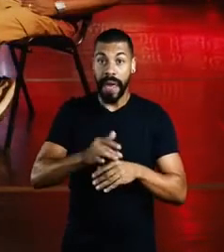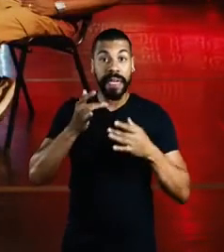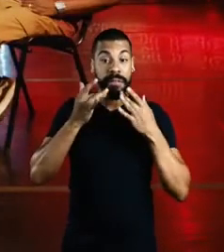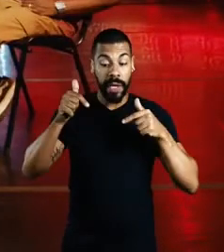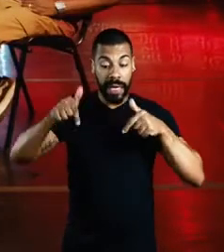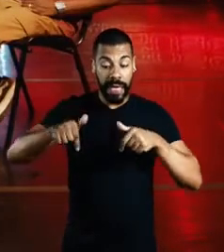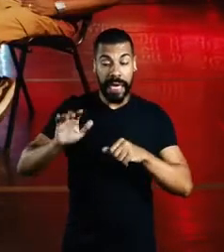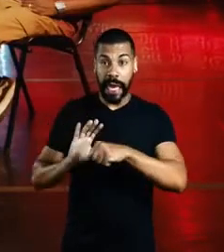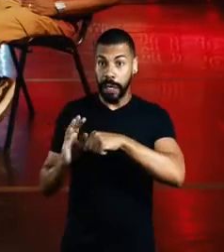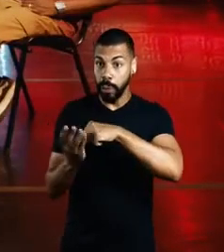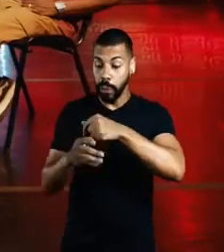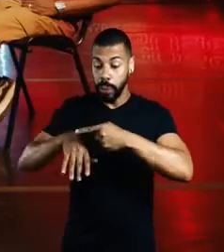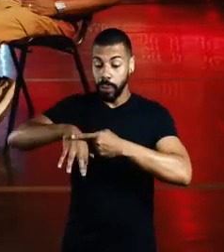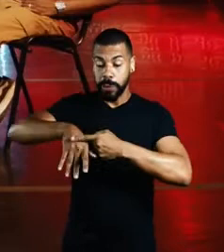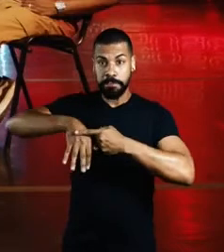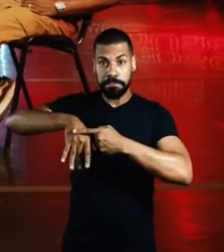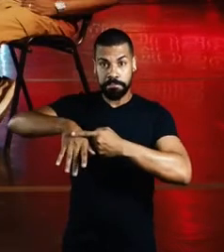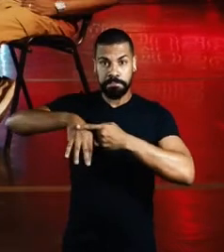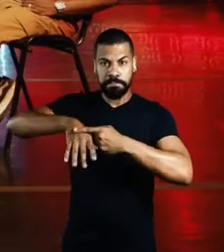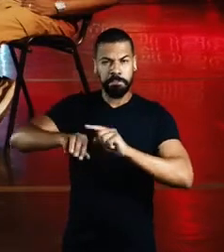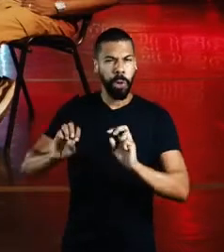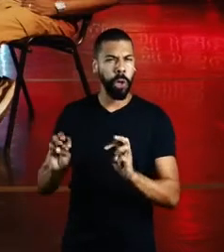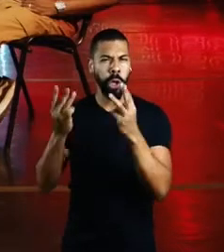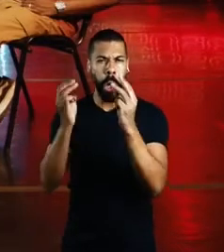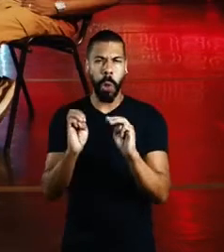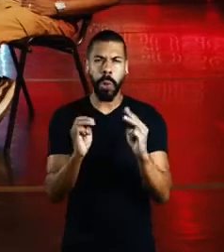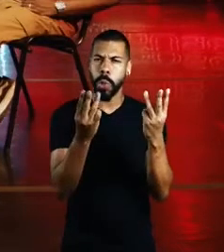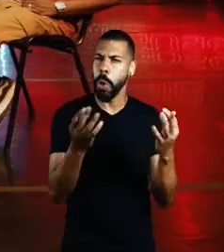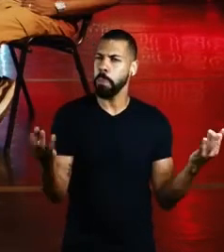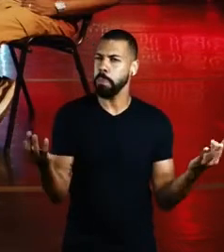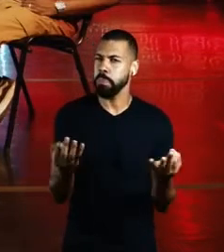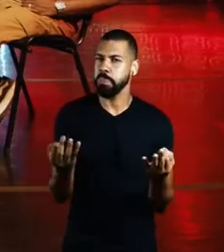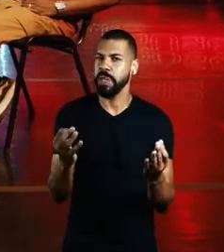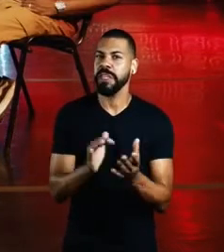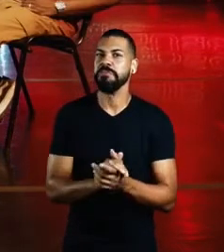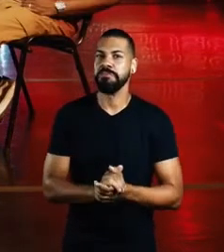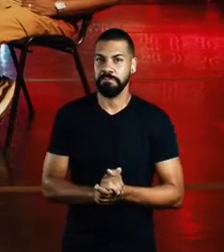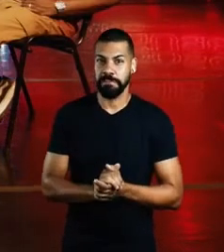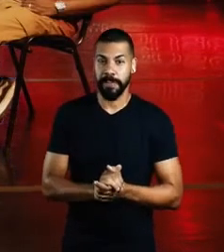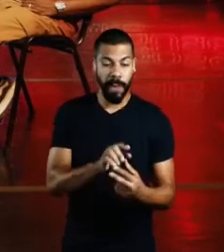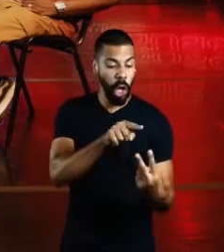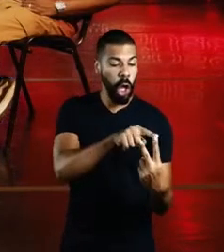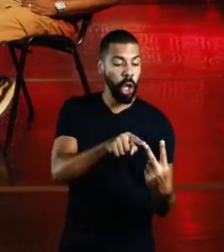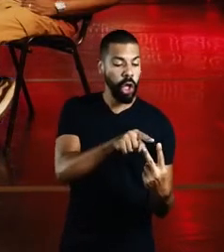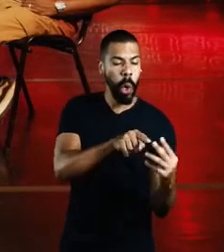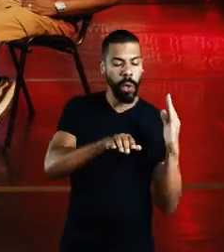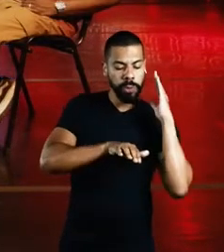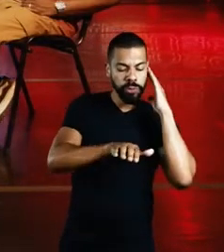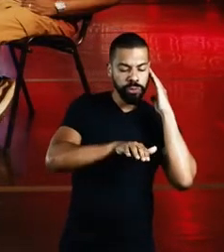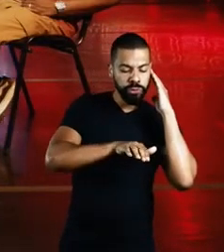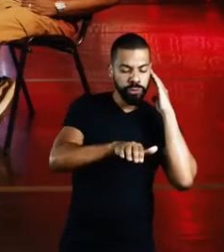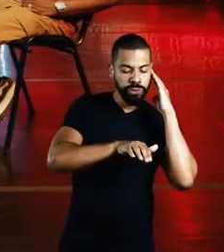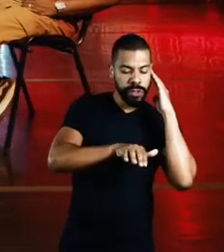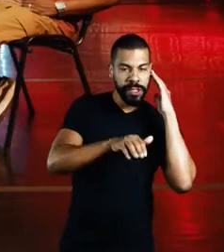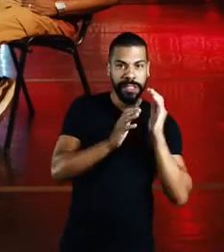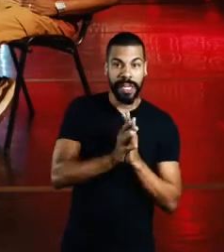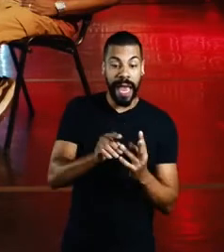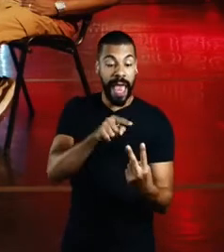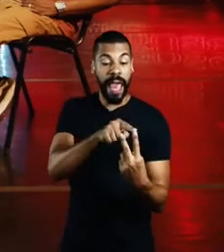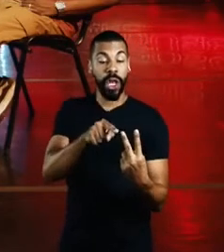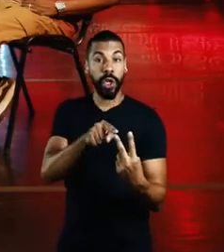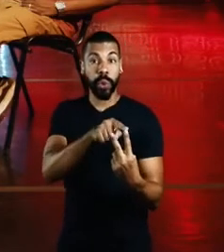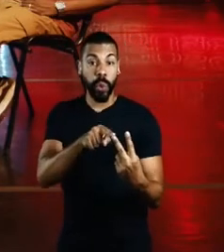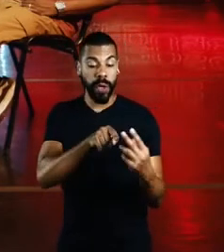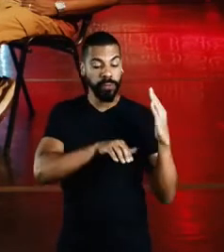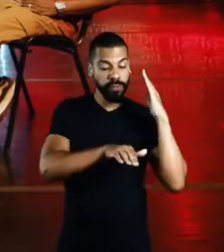que você chegava, que estava lá, aquele começaram... show diferente, era os caras, dois DJ, era o Região. A gente era dois DJ, quatro